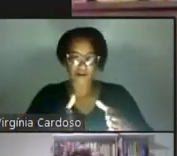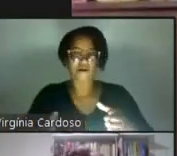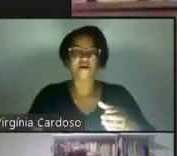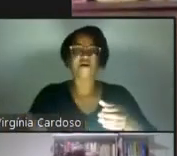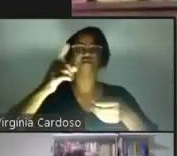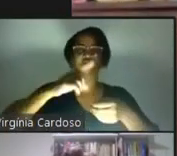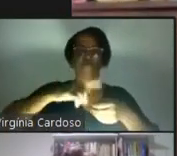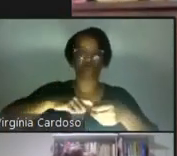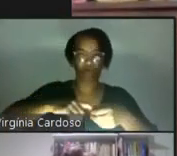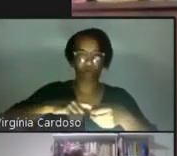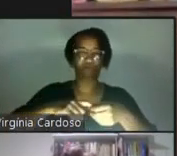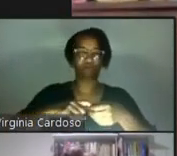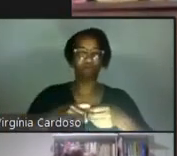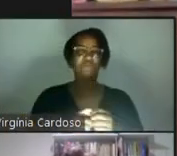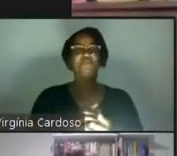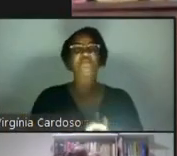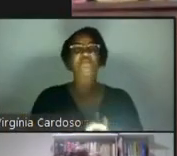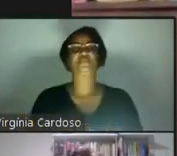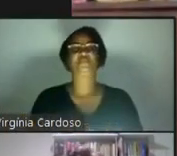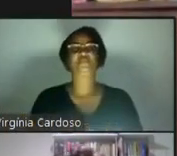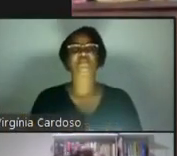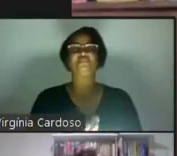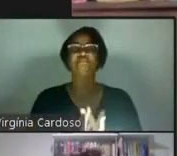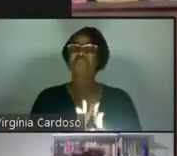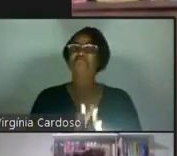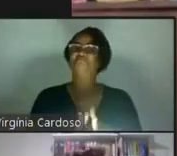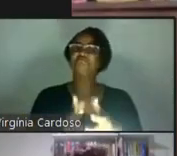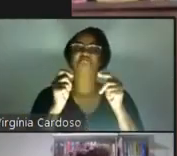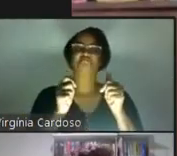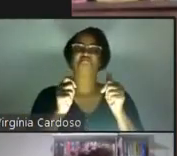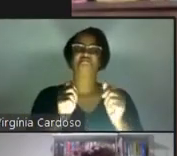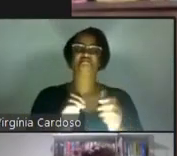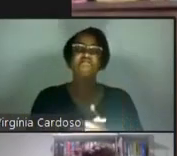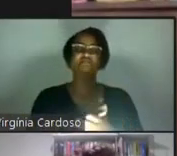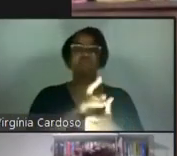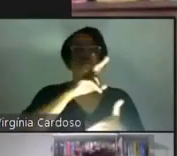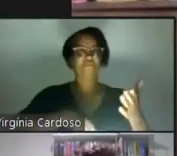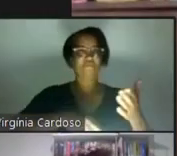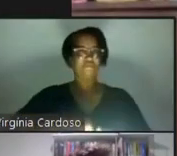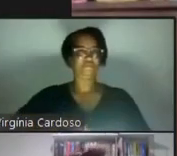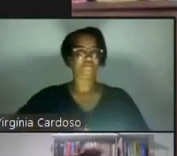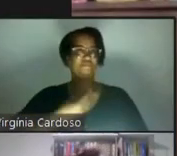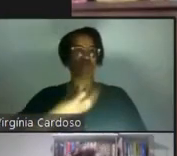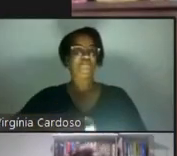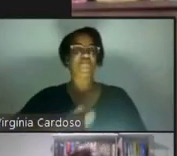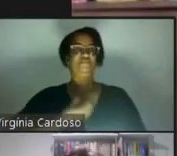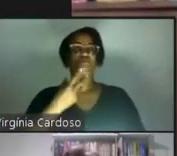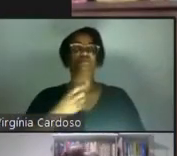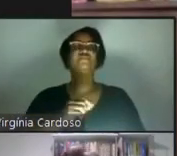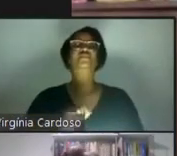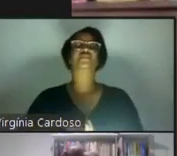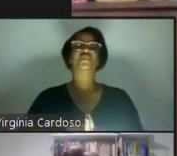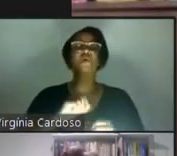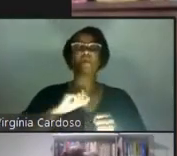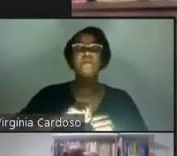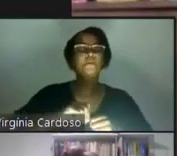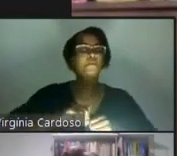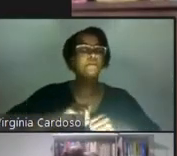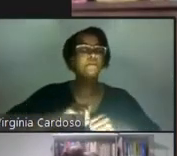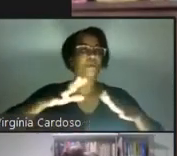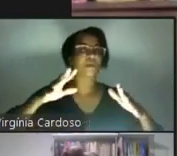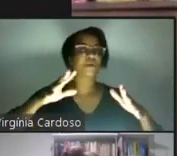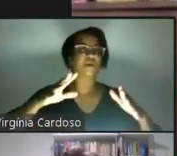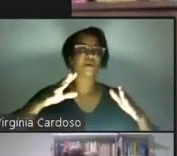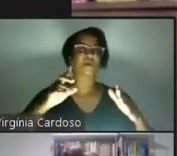cara. Esse verso é maravilhoso. Eu vou ler aqui um poema chamado O Milagre. O Milagre, na real,